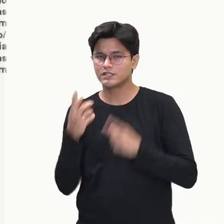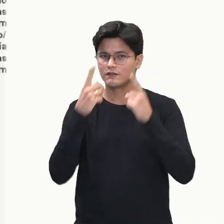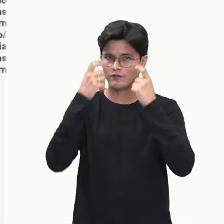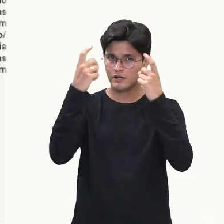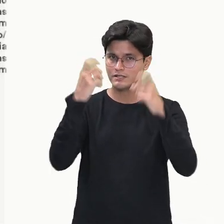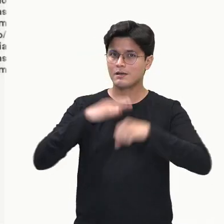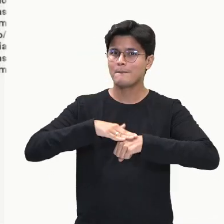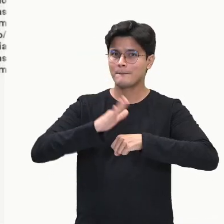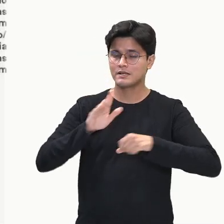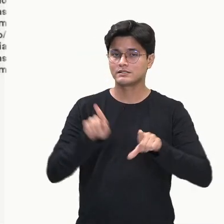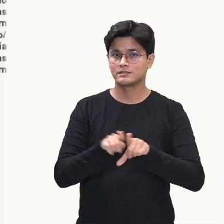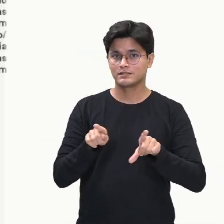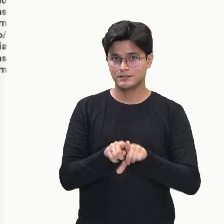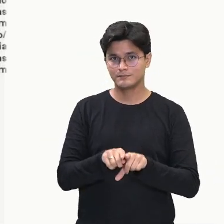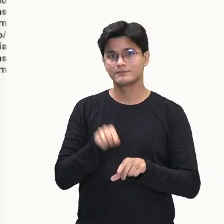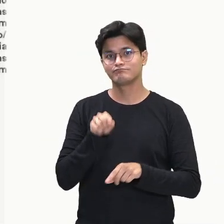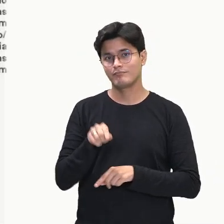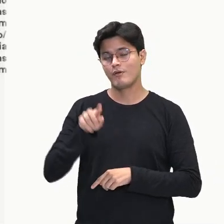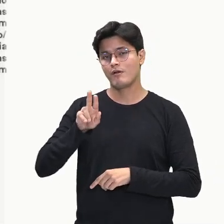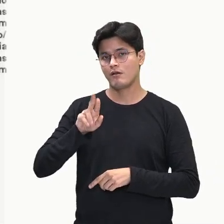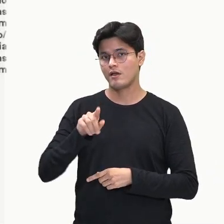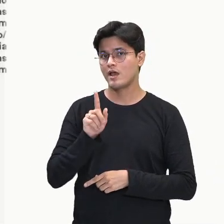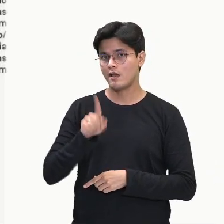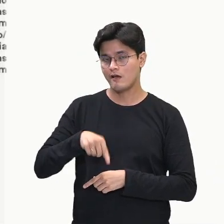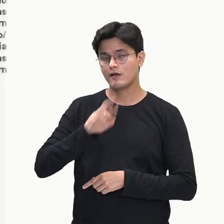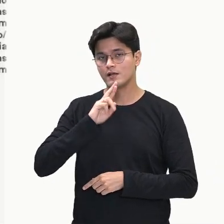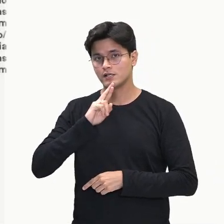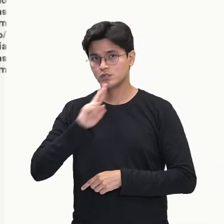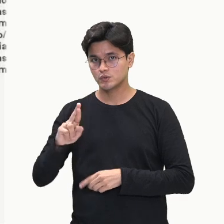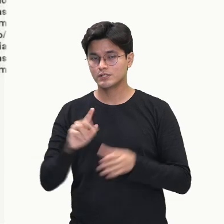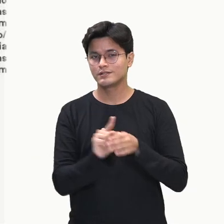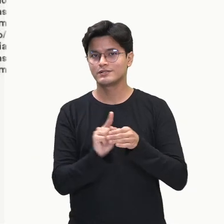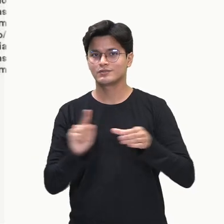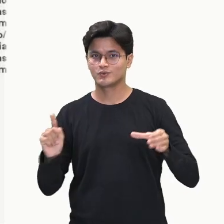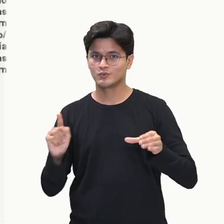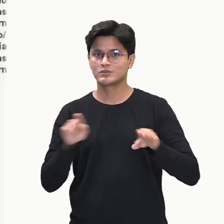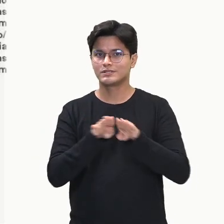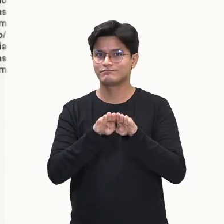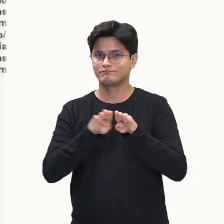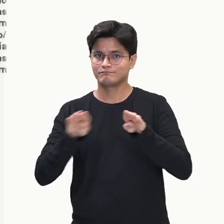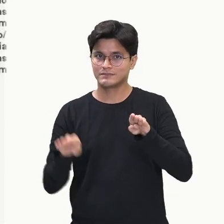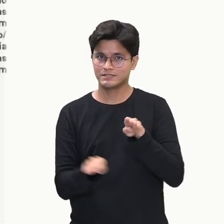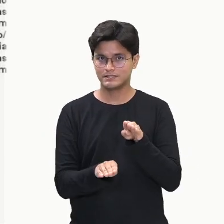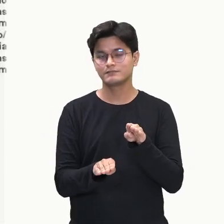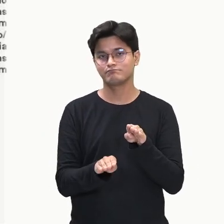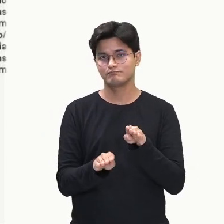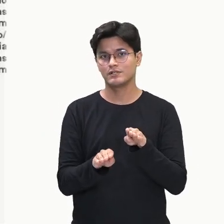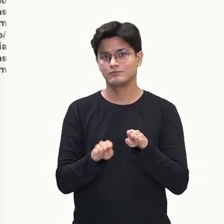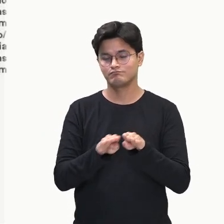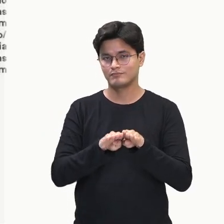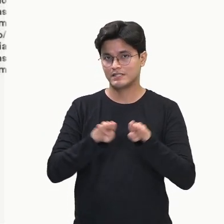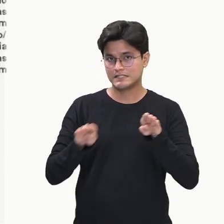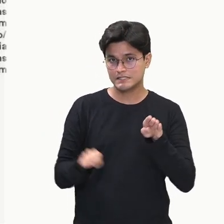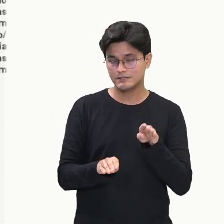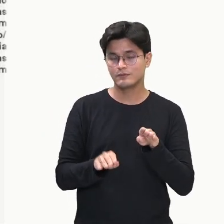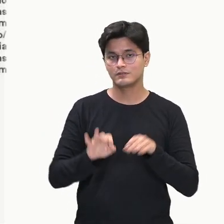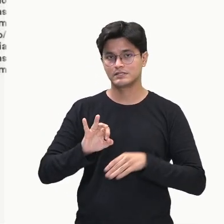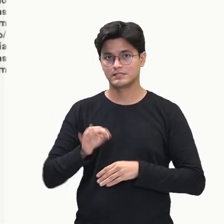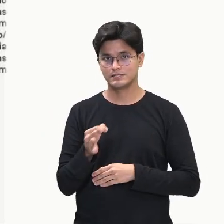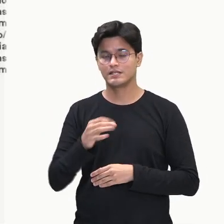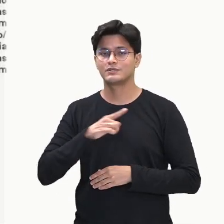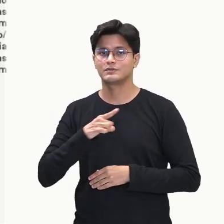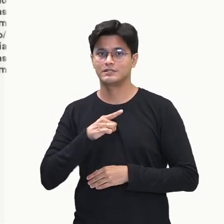então, ou é resultado dessa exclusão, né? dessa divisão desigual que nós temos aí